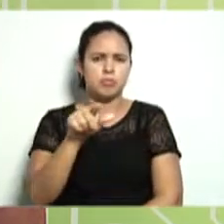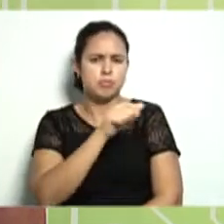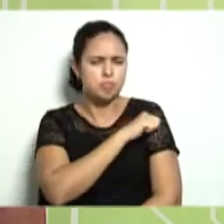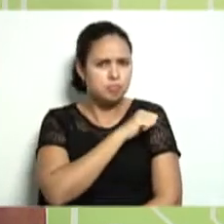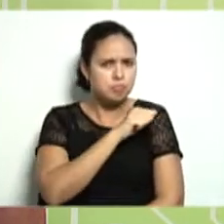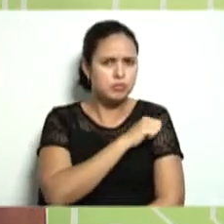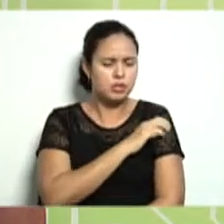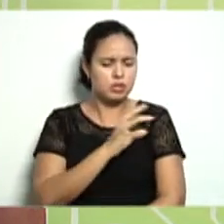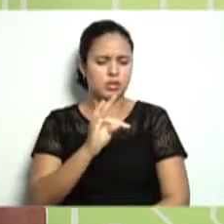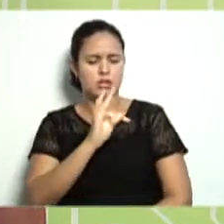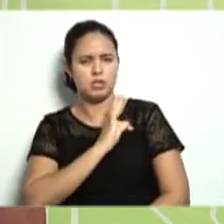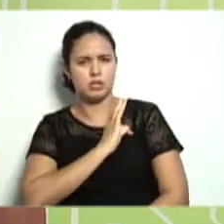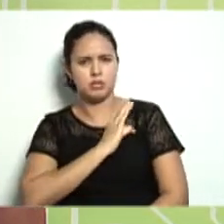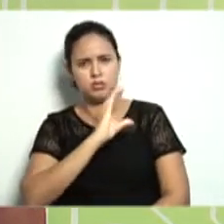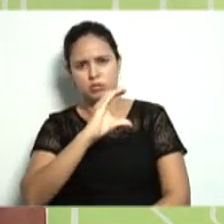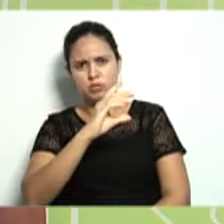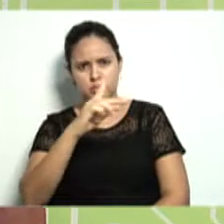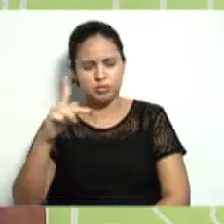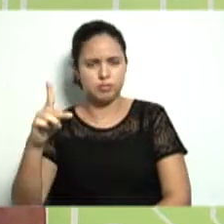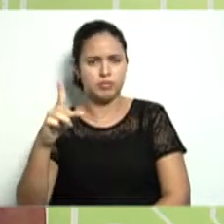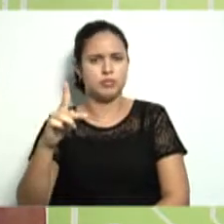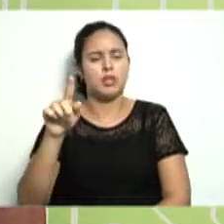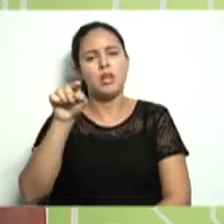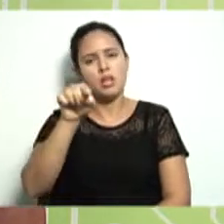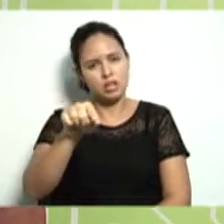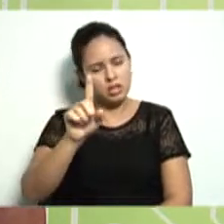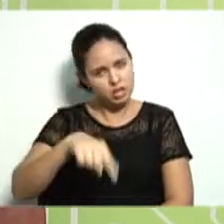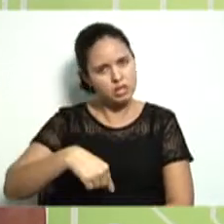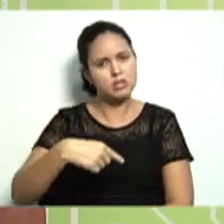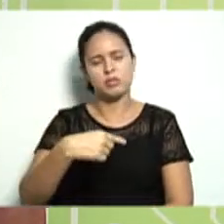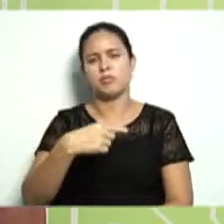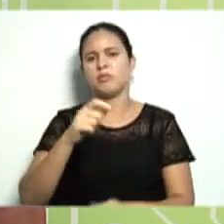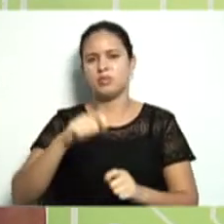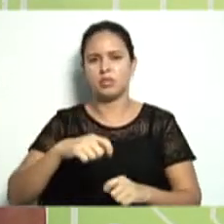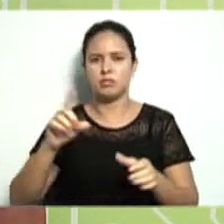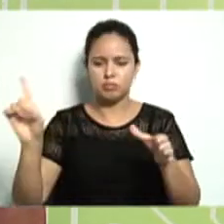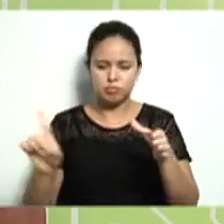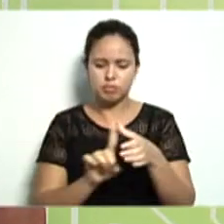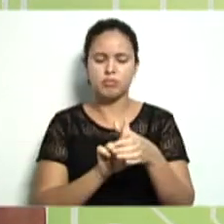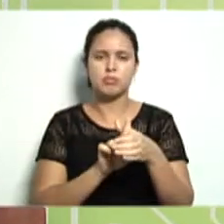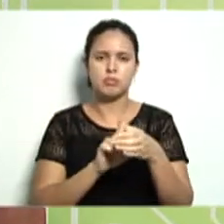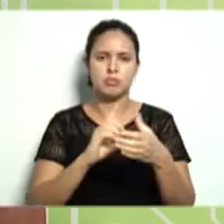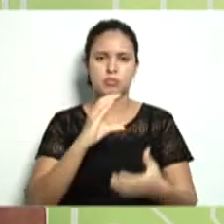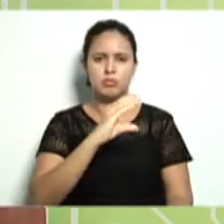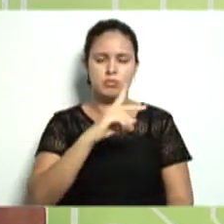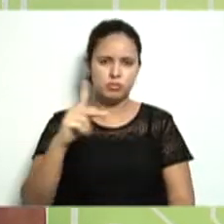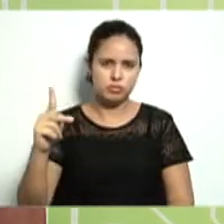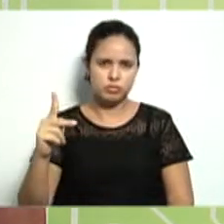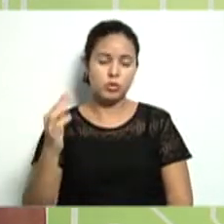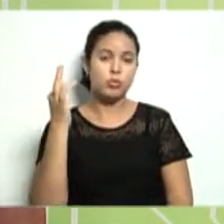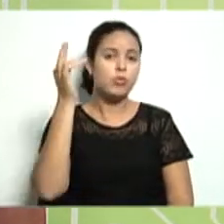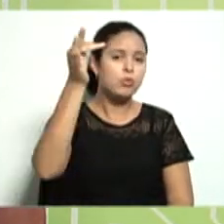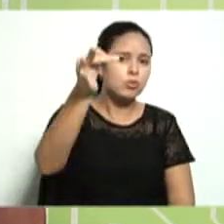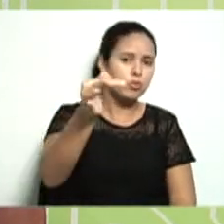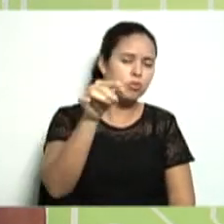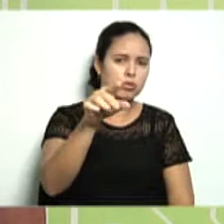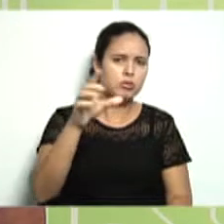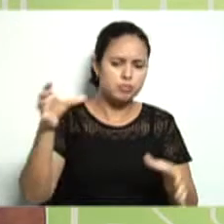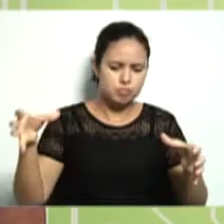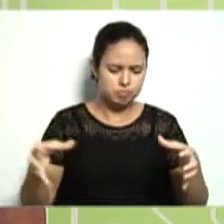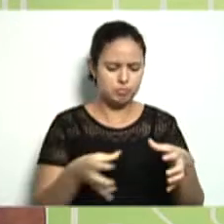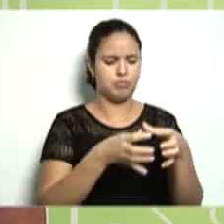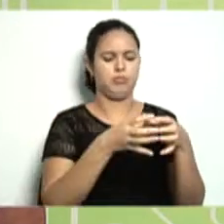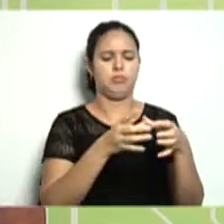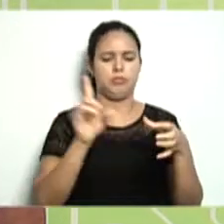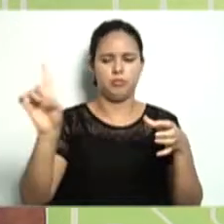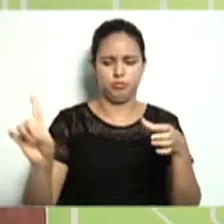aí do técnico em cooperativismo, é uma das soluções para as cooperativas. Vocês já estão adquirindo um